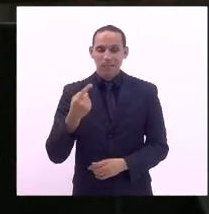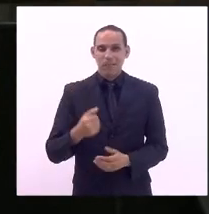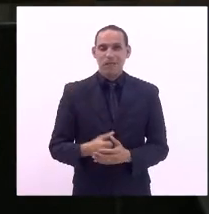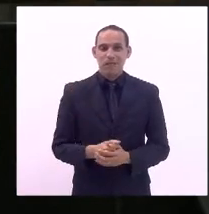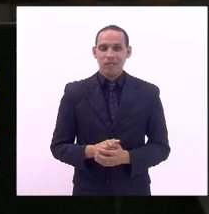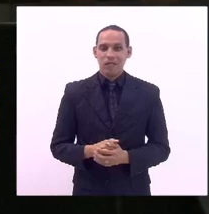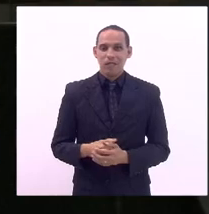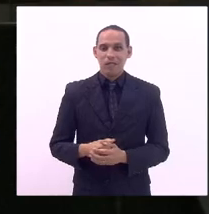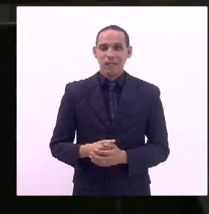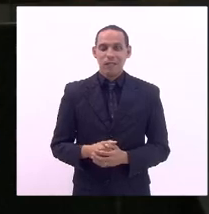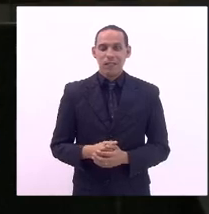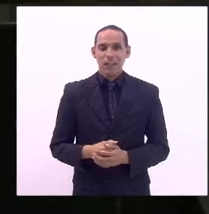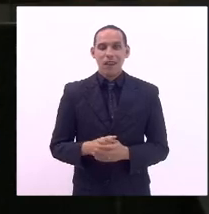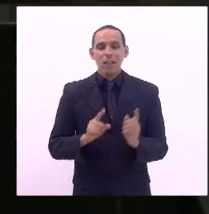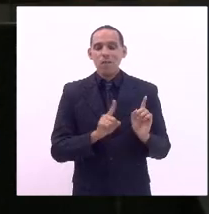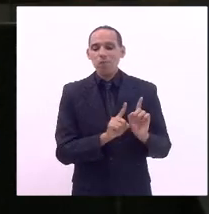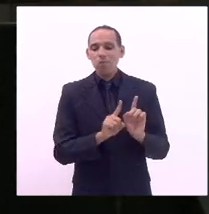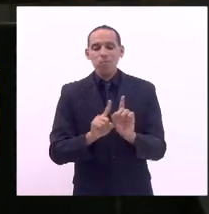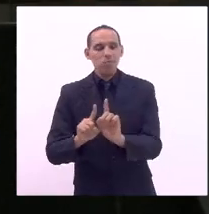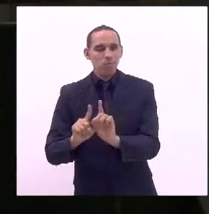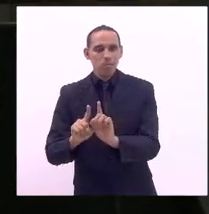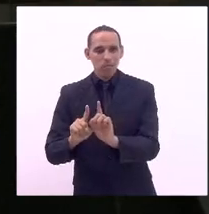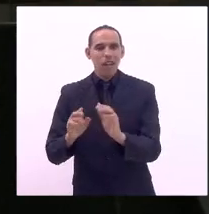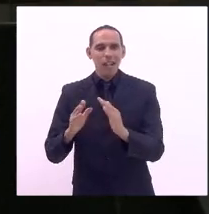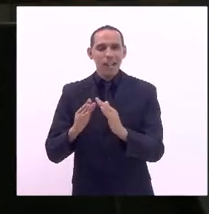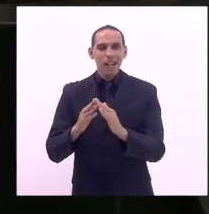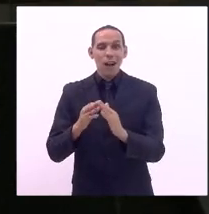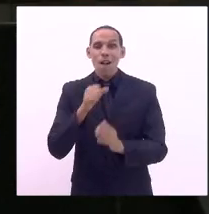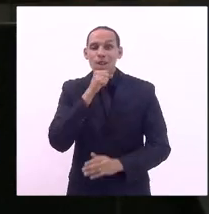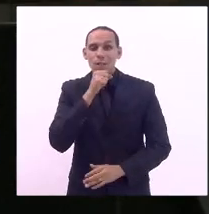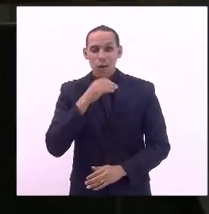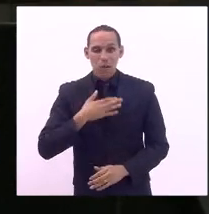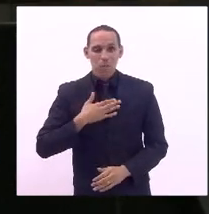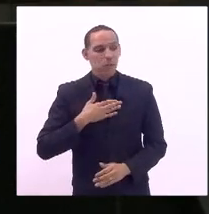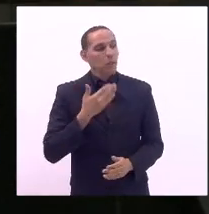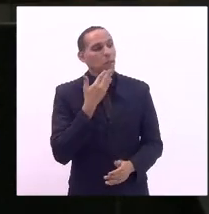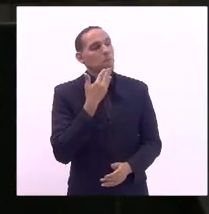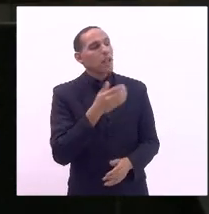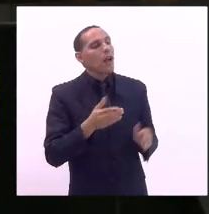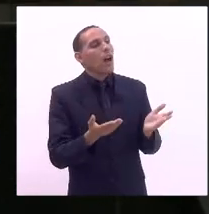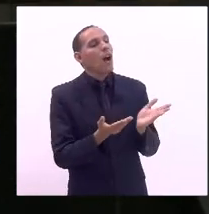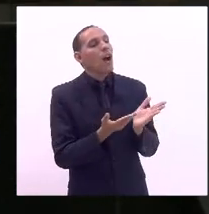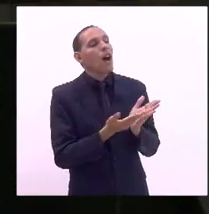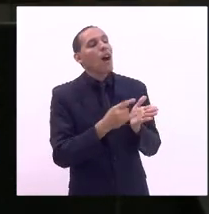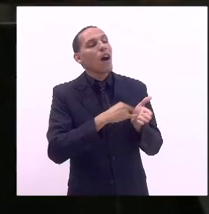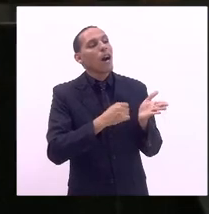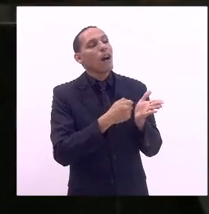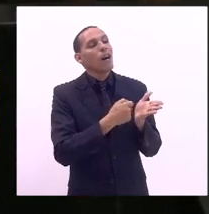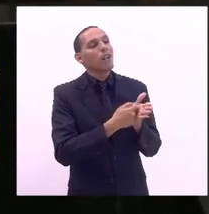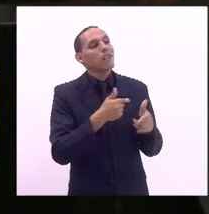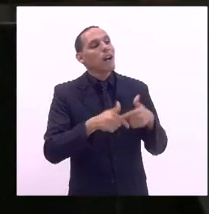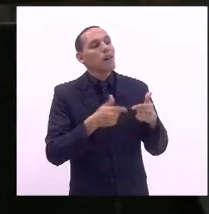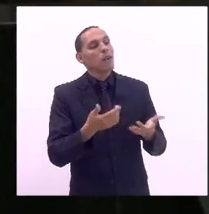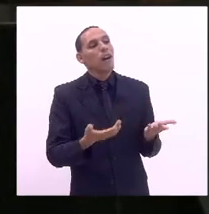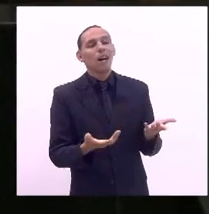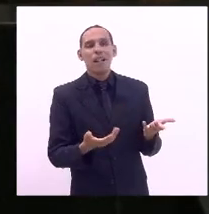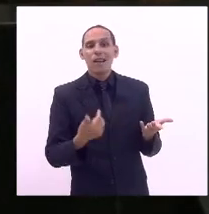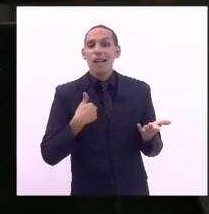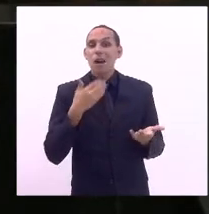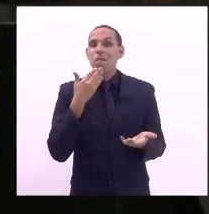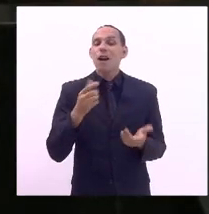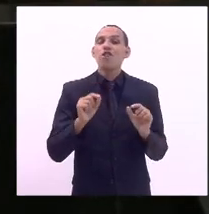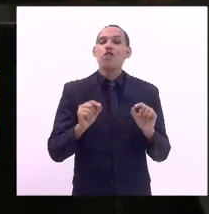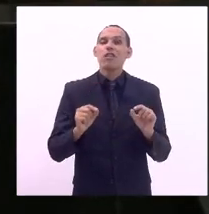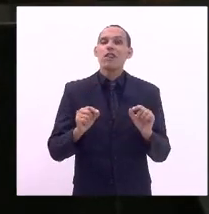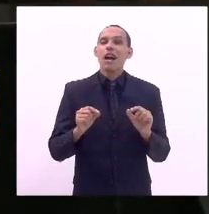que ela levou em casa para apresentar o meu avô pediu a carteira de trabalho. Na minha casa, eu vou pedir a carteira